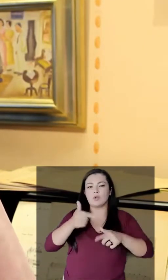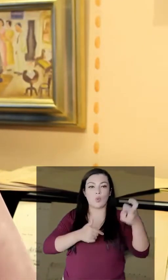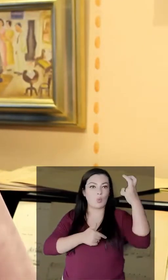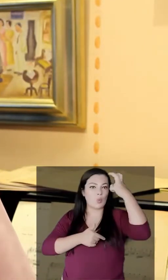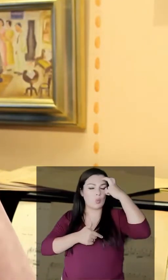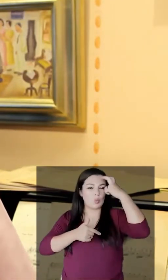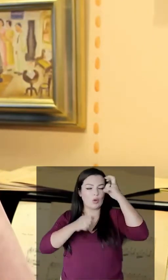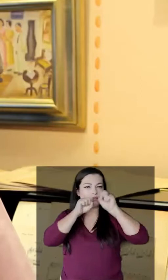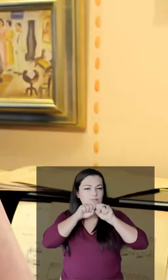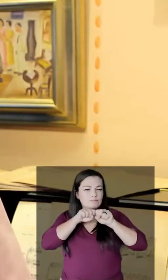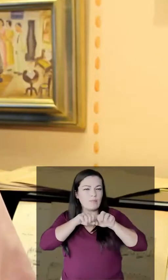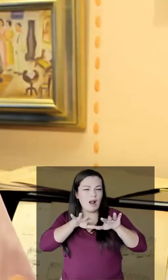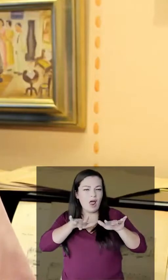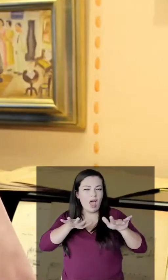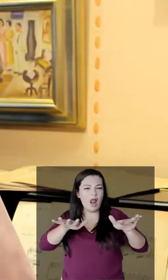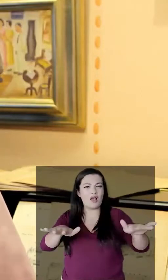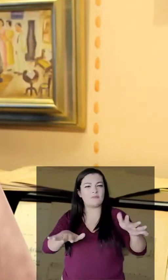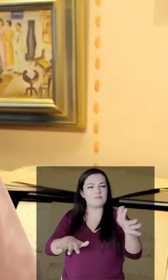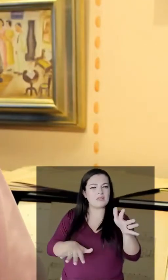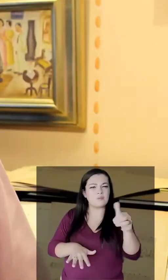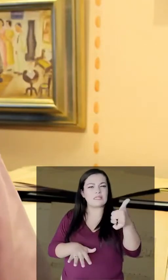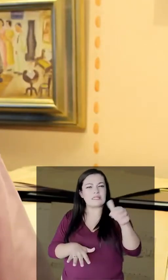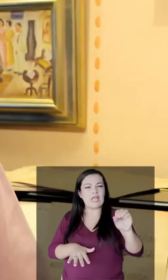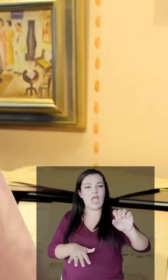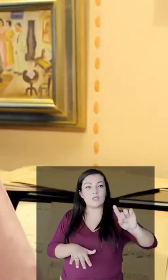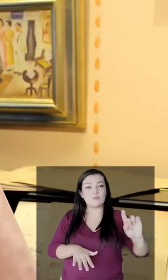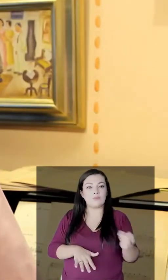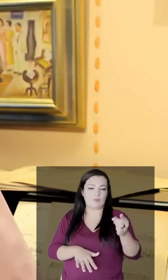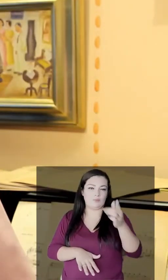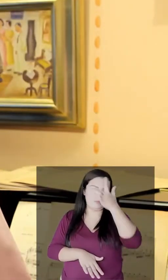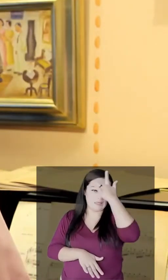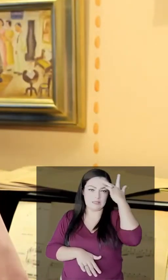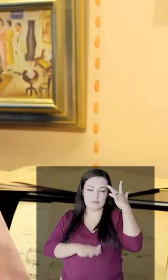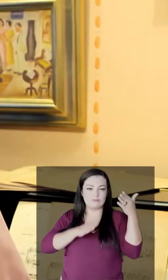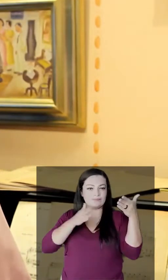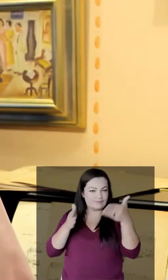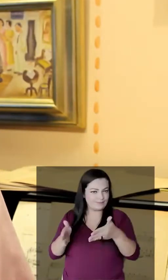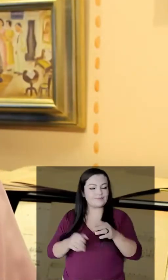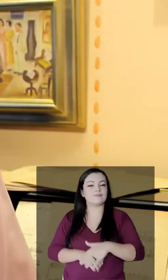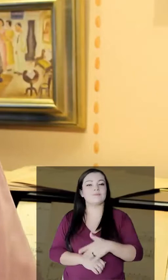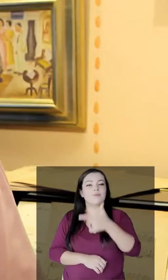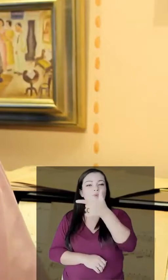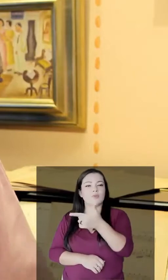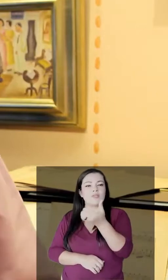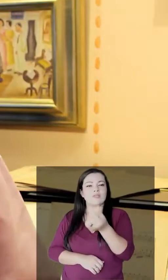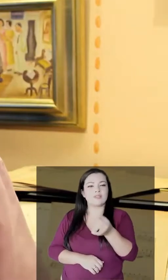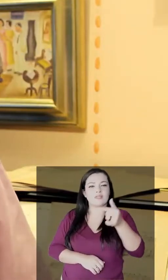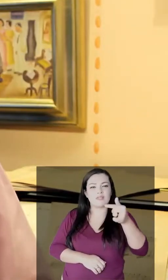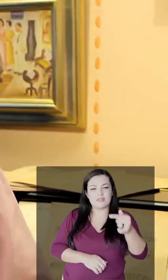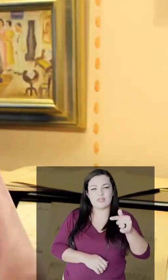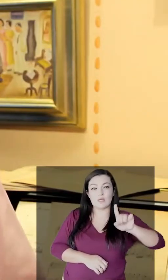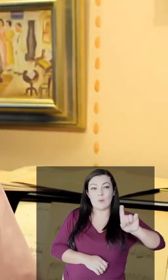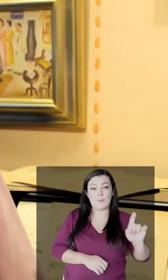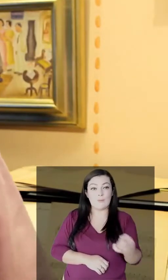público efetivo de 10 mil participantes e 267 mil pessoas por